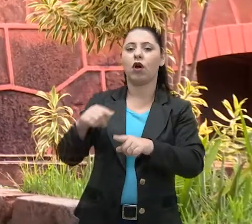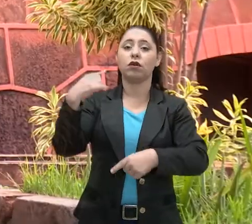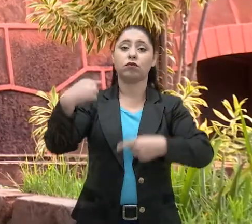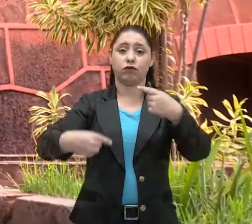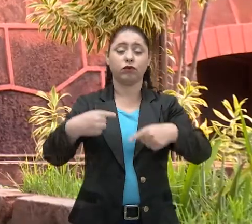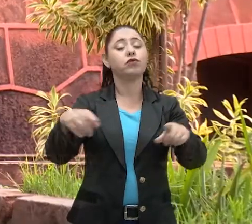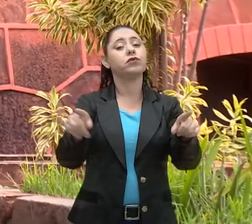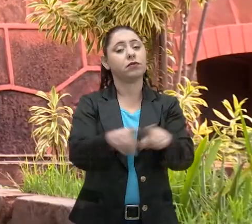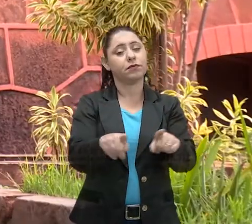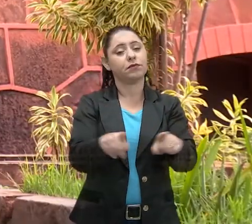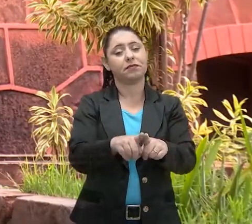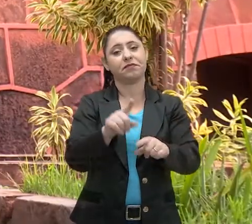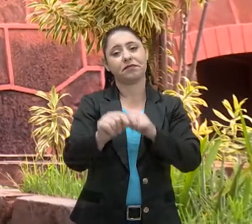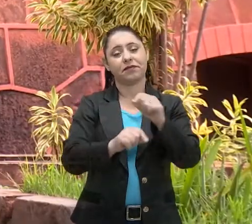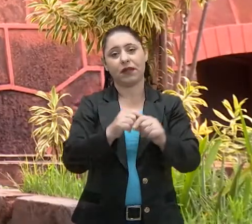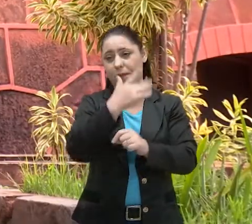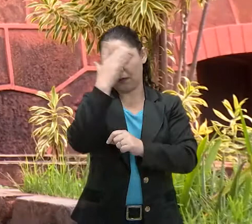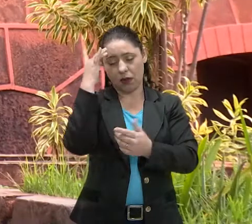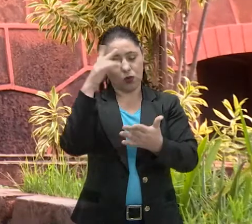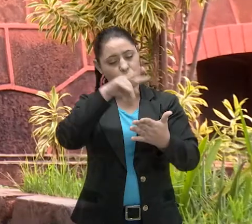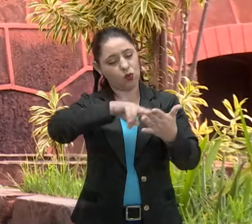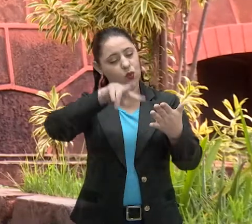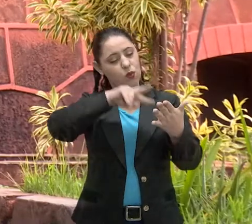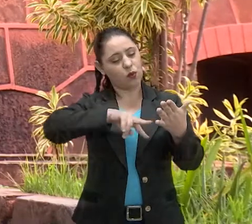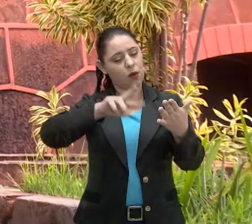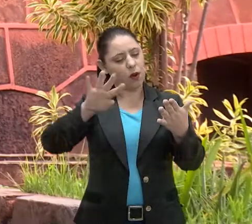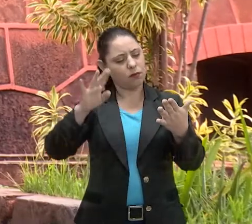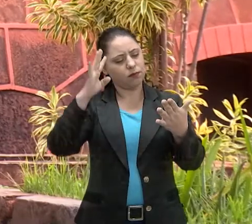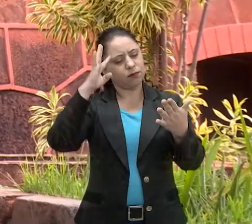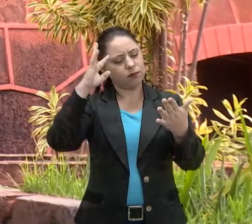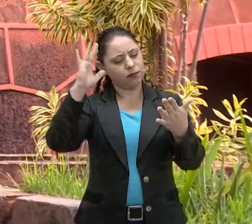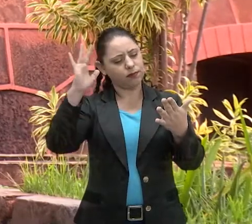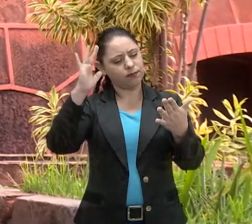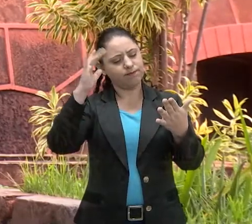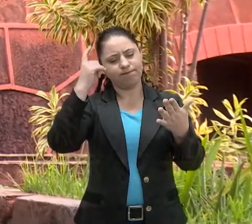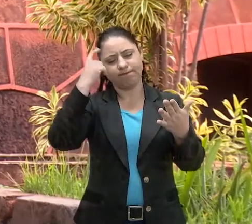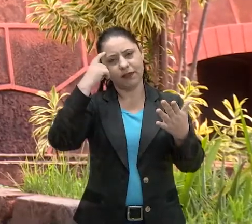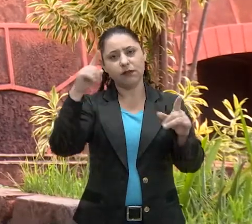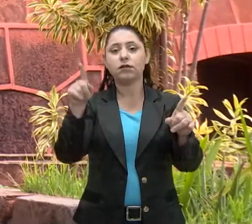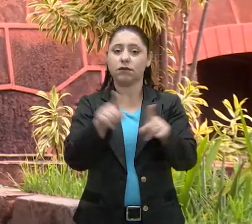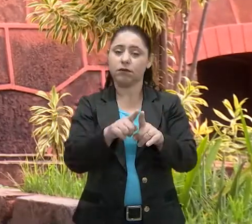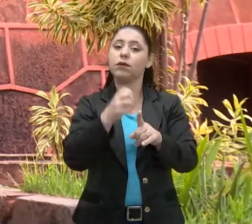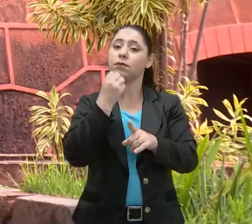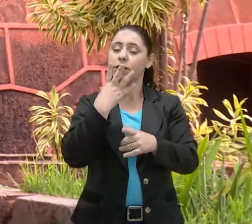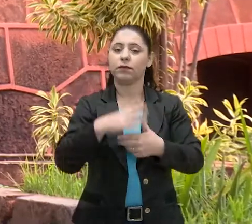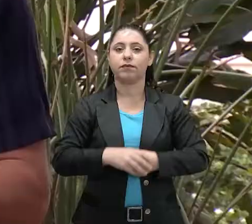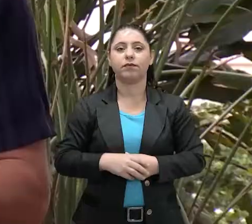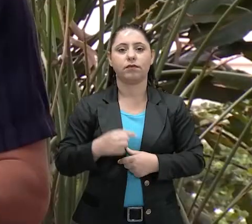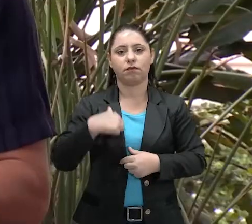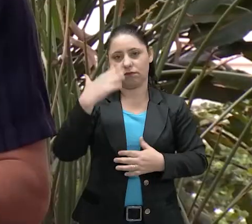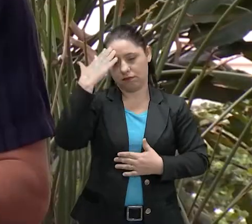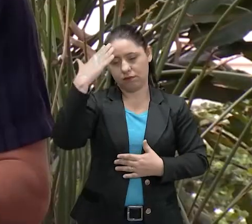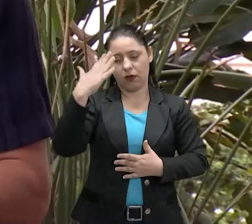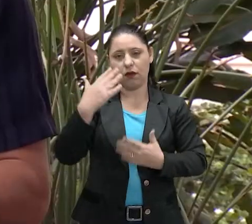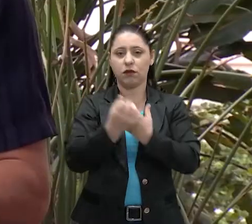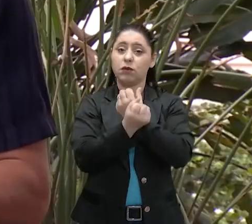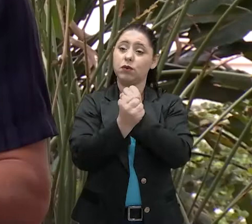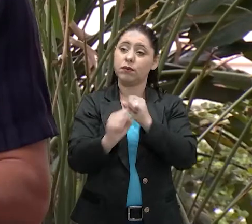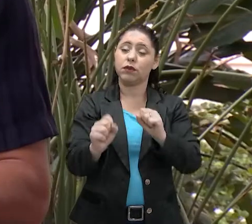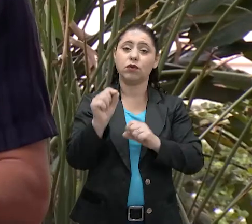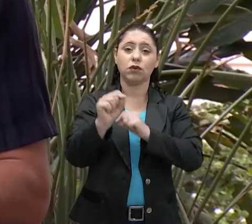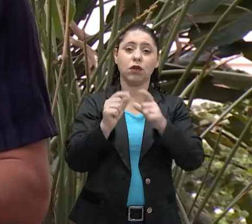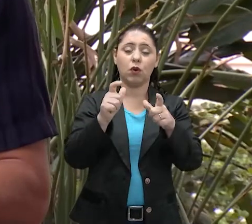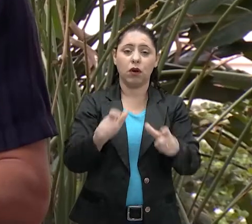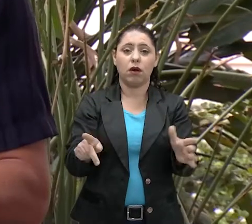realmente um debate, né, em quem estiver lendo, provocar reflexões, isso é muito bom. Eu agradeço